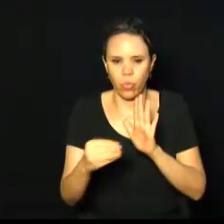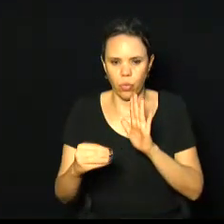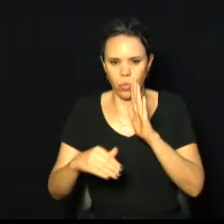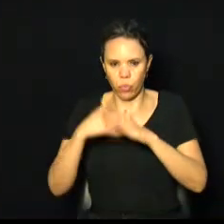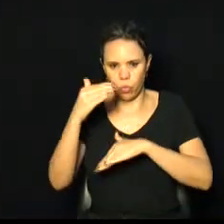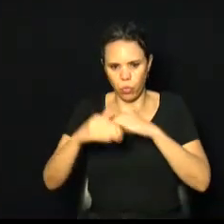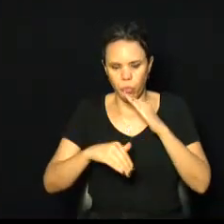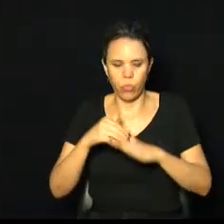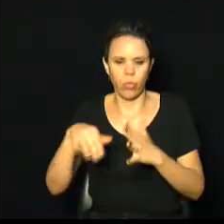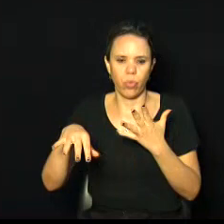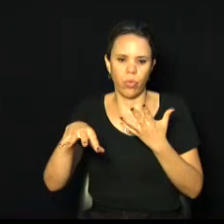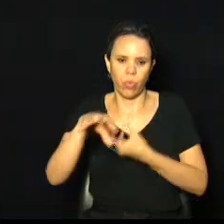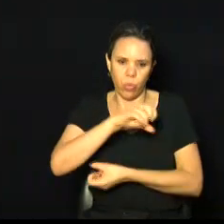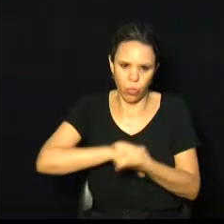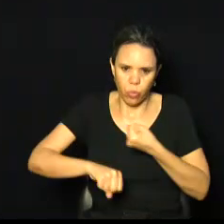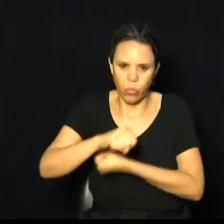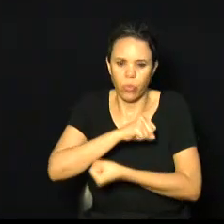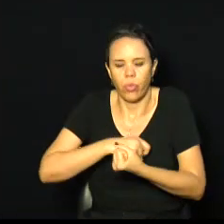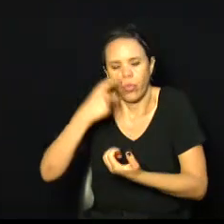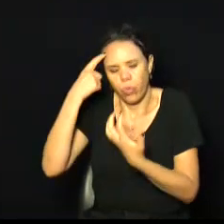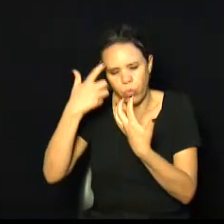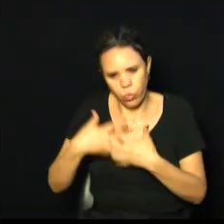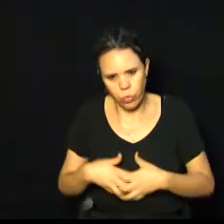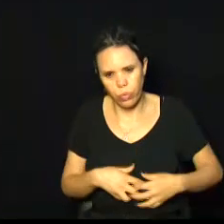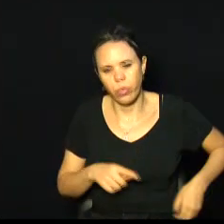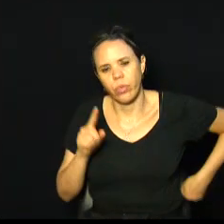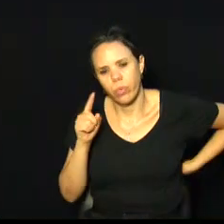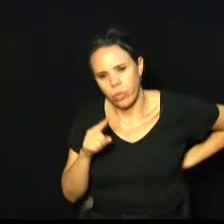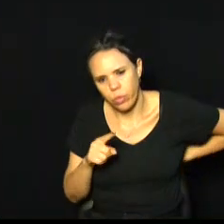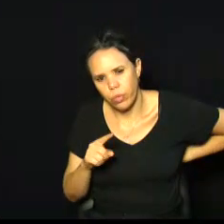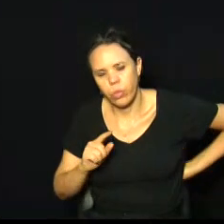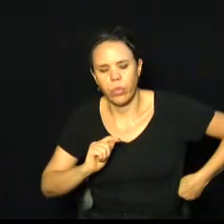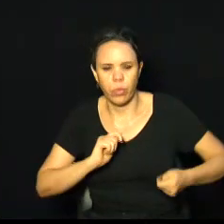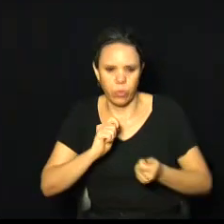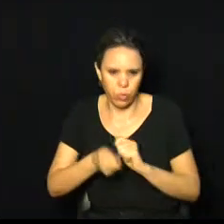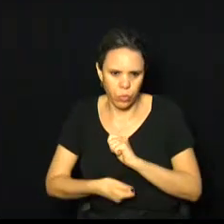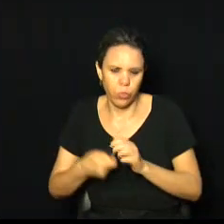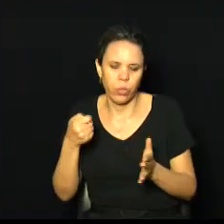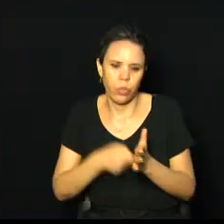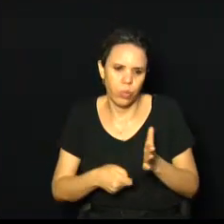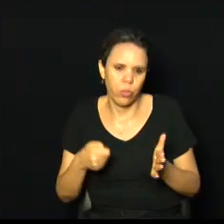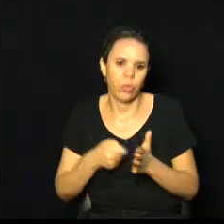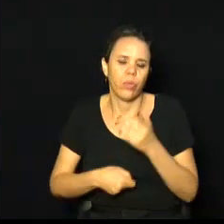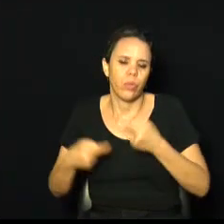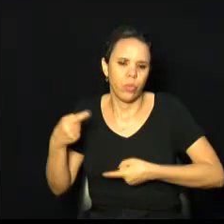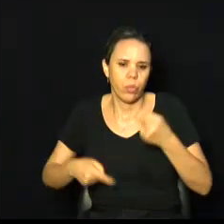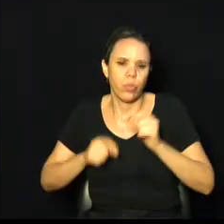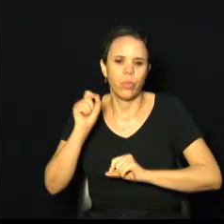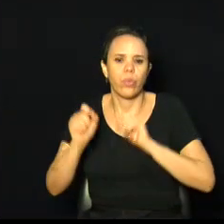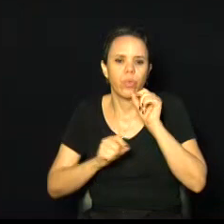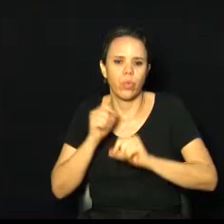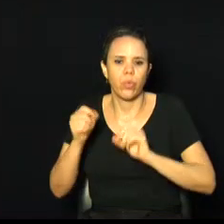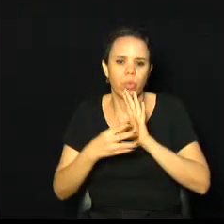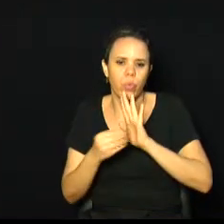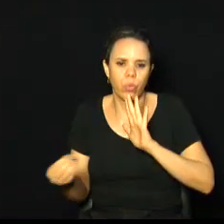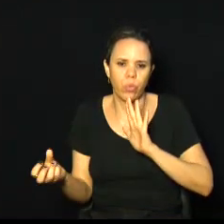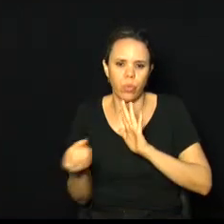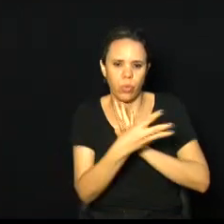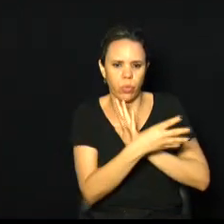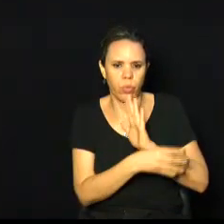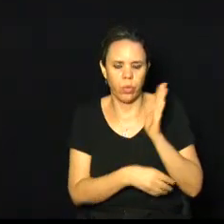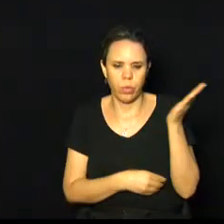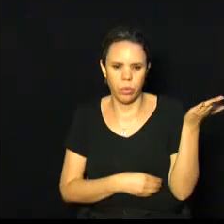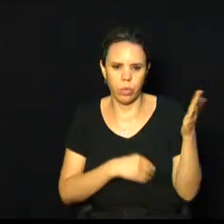local sustentável. Tem que ser repensado isso. Então, tem que ser uma pauta discutir o que é esse novo modelo